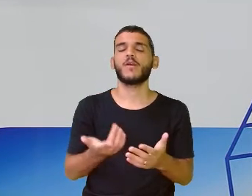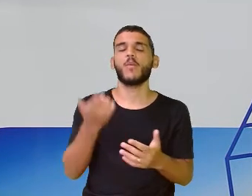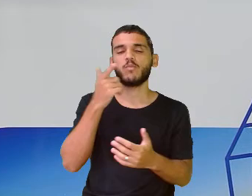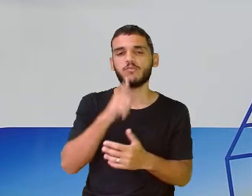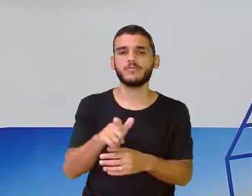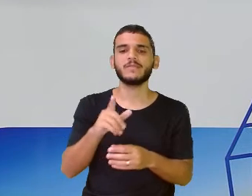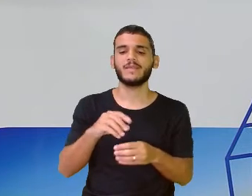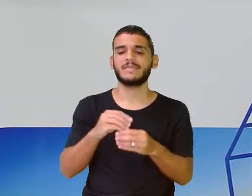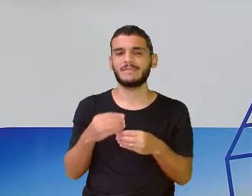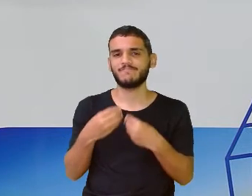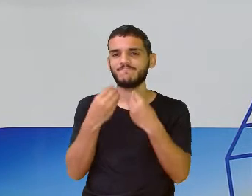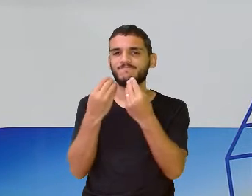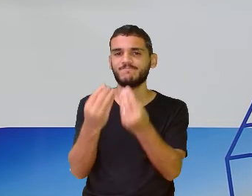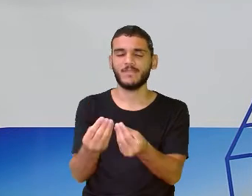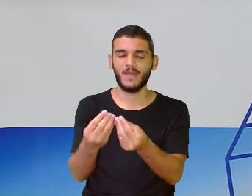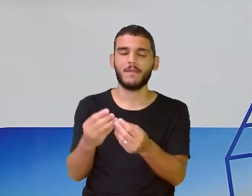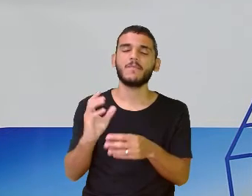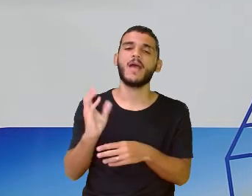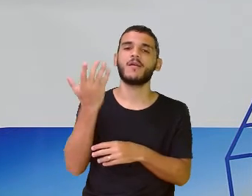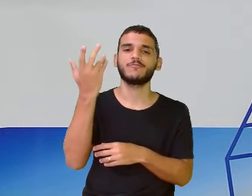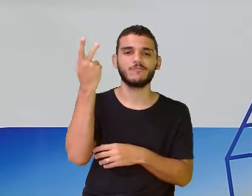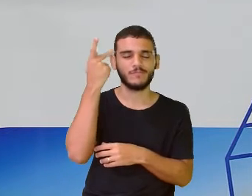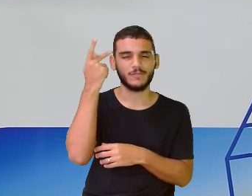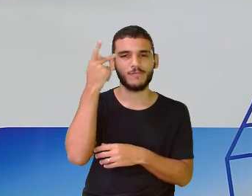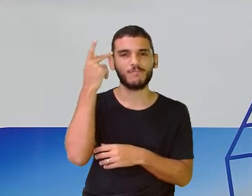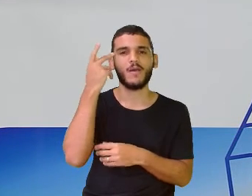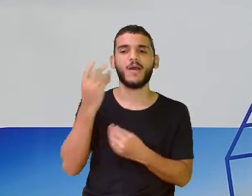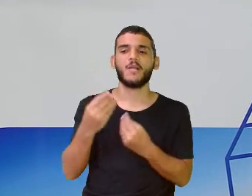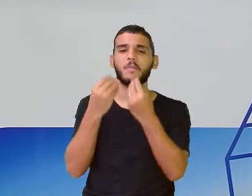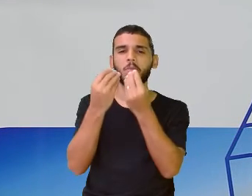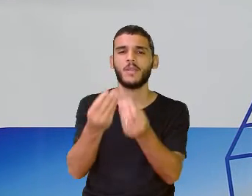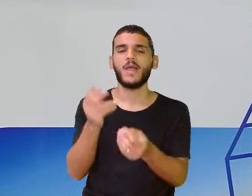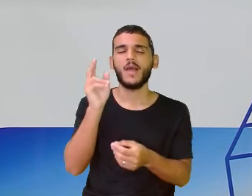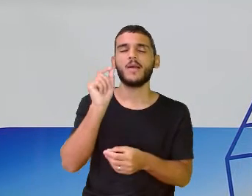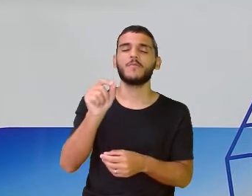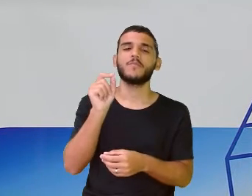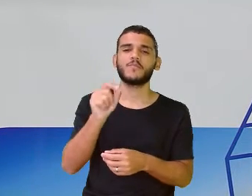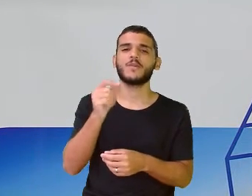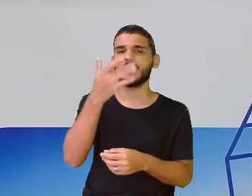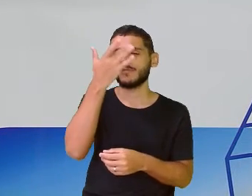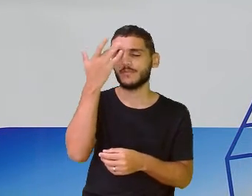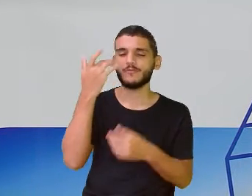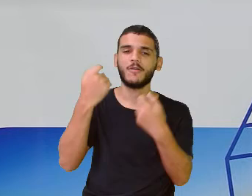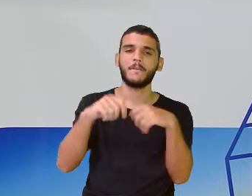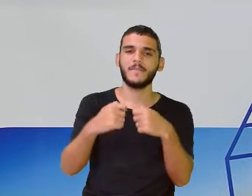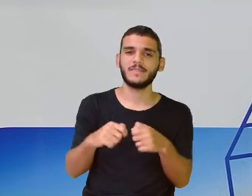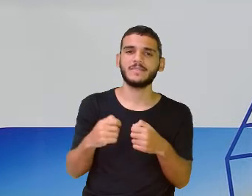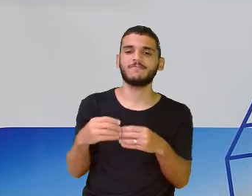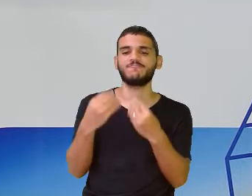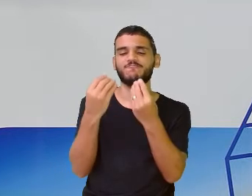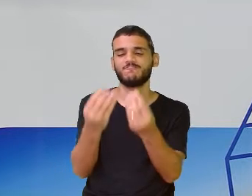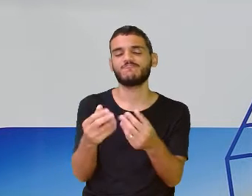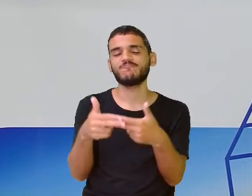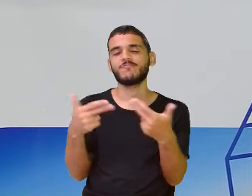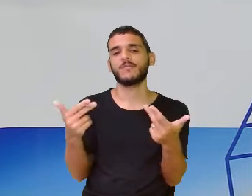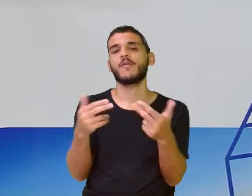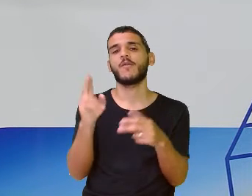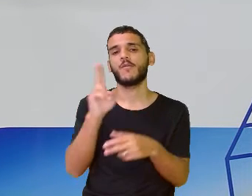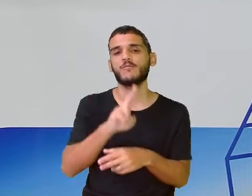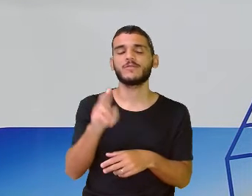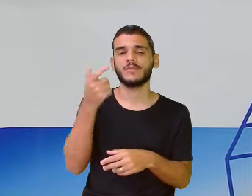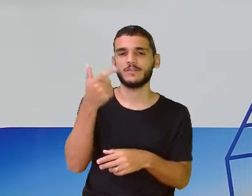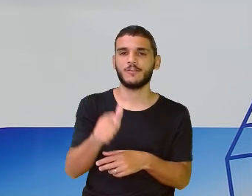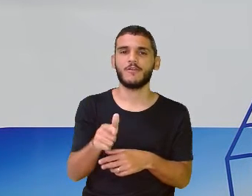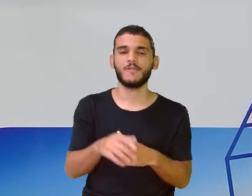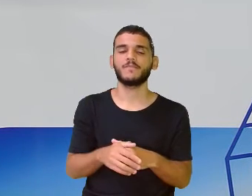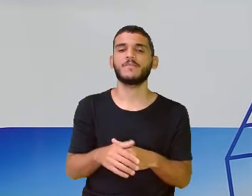É um projeto que acontece lá no CEAGESP em São Paulo, que é isso que traz a notícia. Deixa eu abrir um parênteses. Essa notícia na